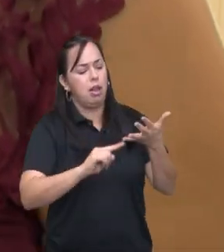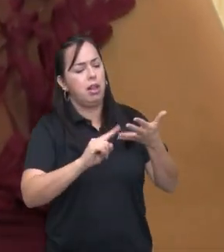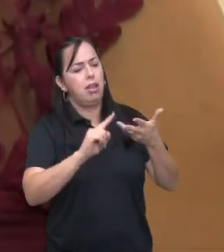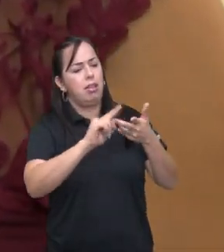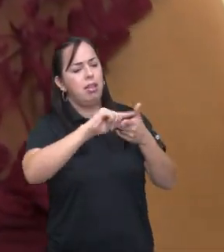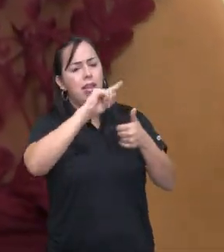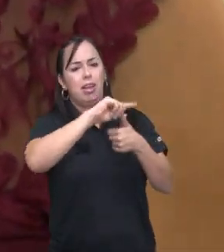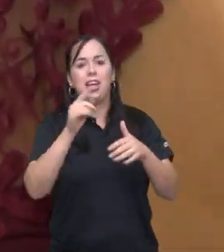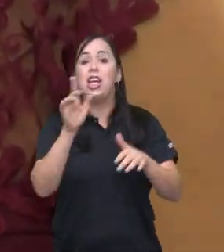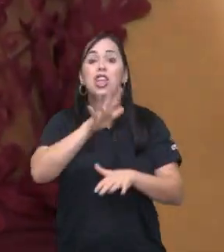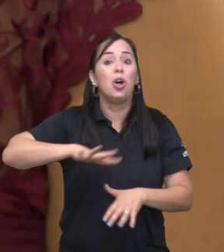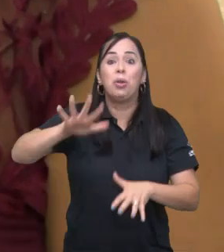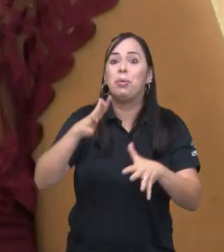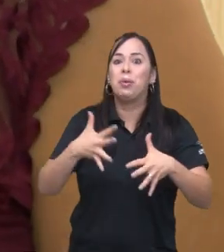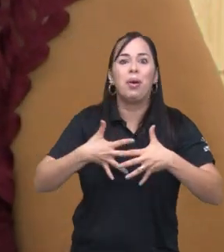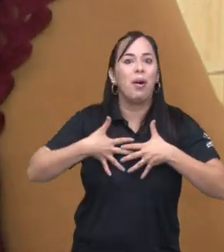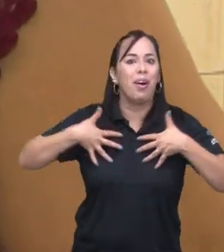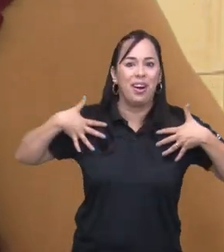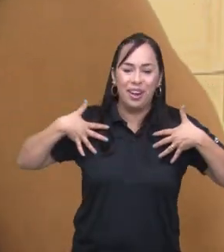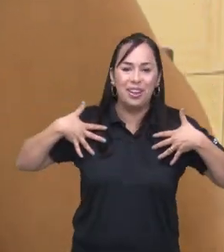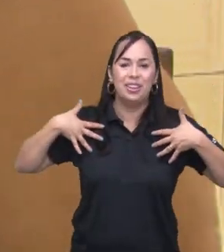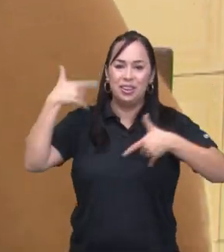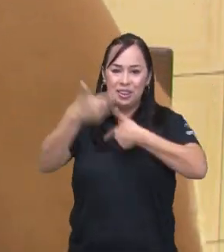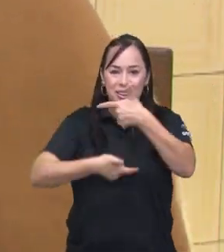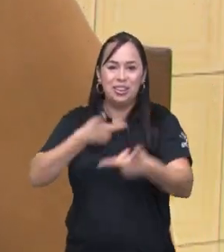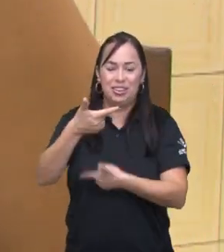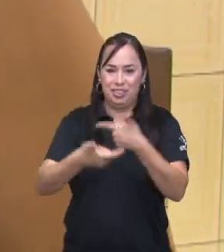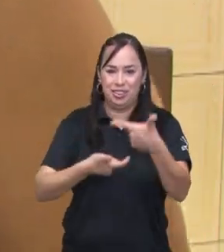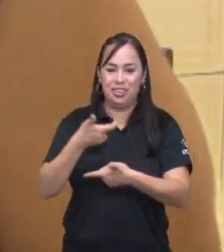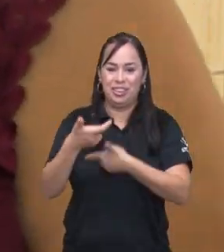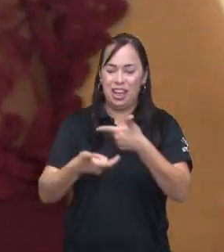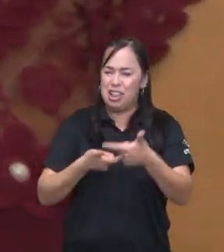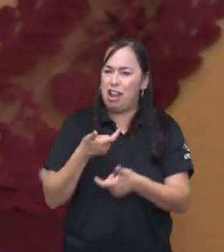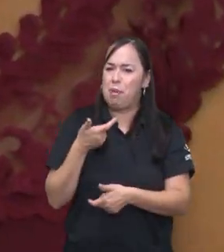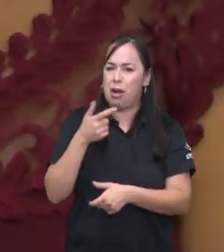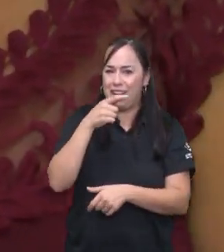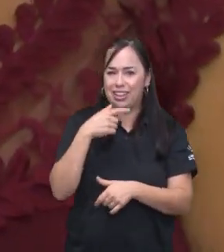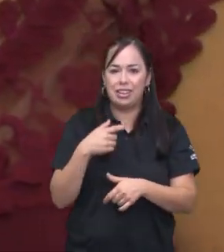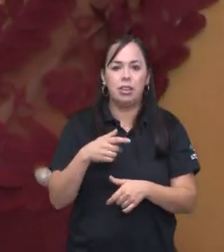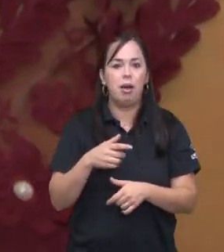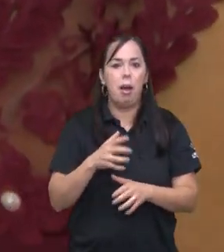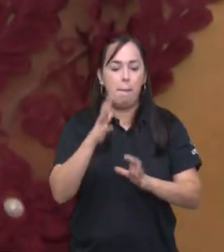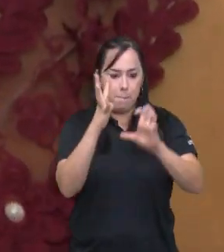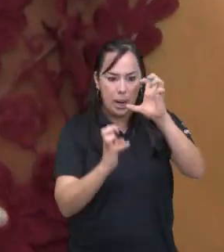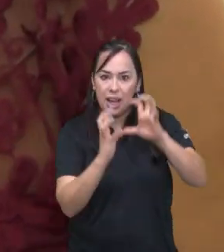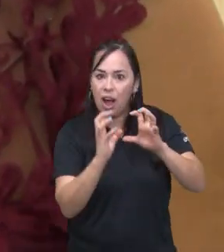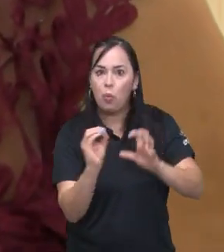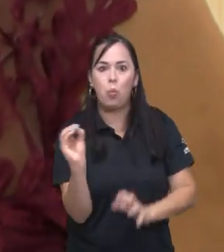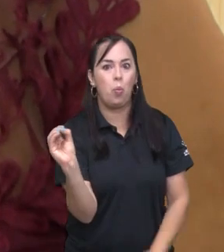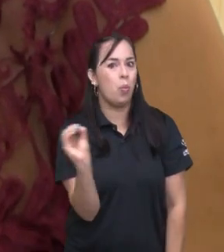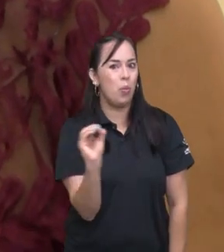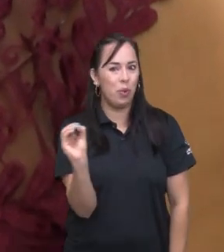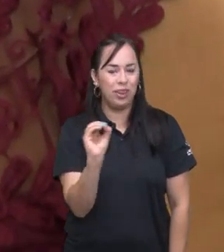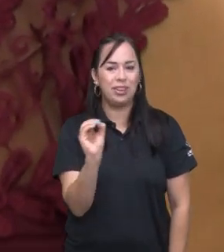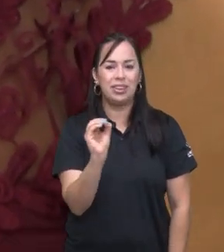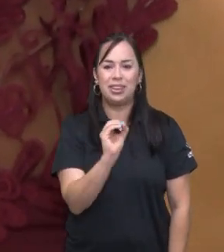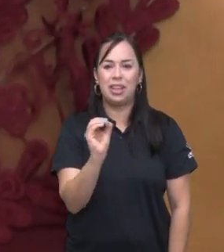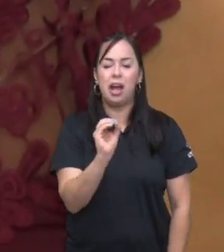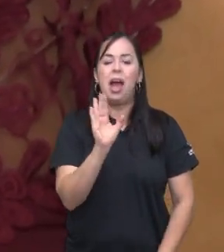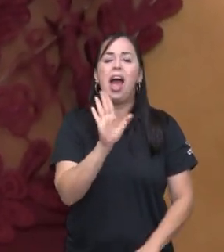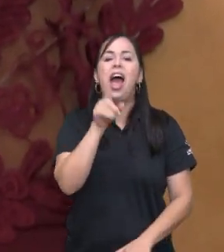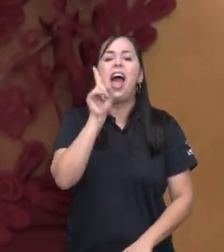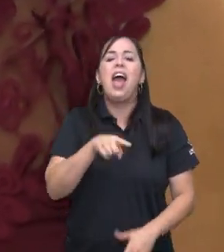mundo naquela alegria, ela, a dona Ambrosa, né? Então todo mundo trabalhava alegre, não tinha uma discussão, mas era uma